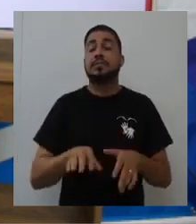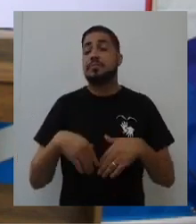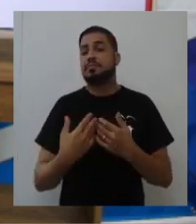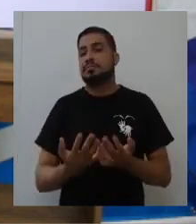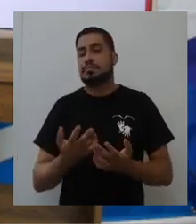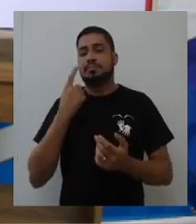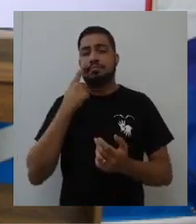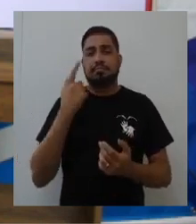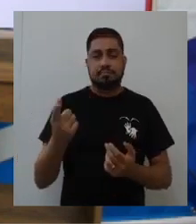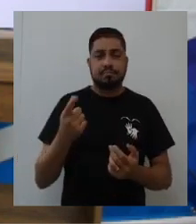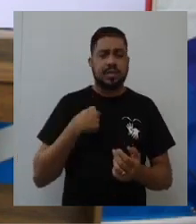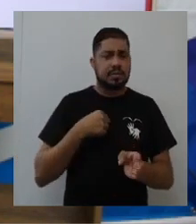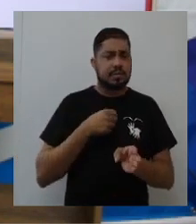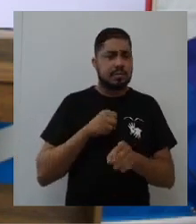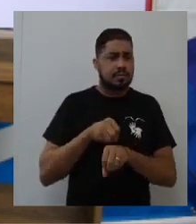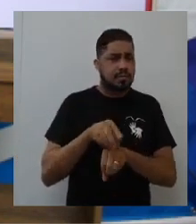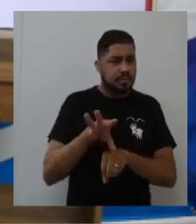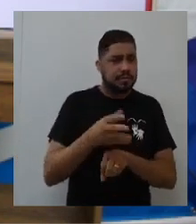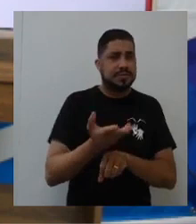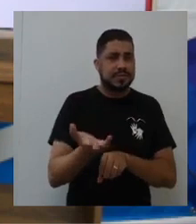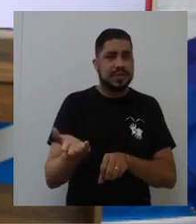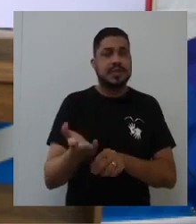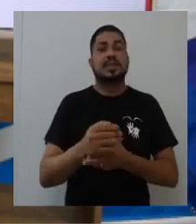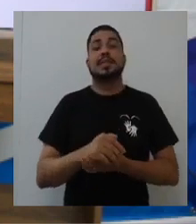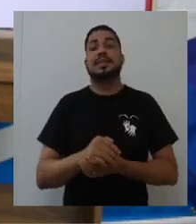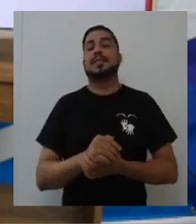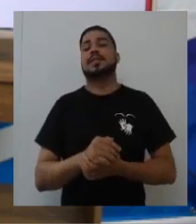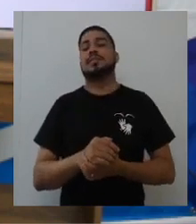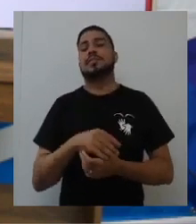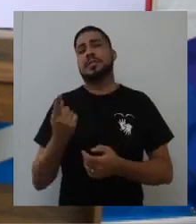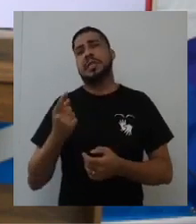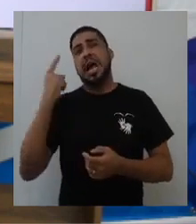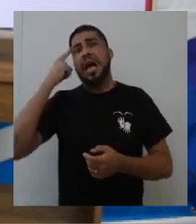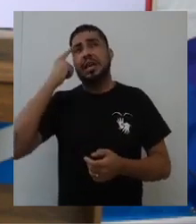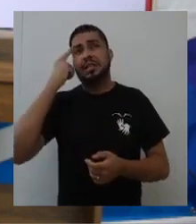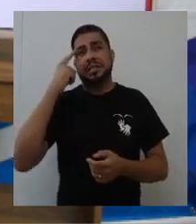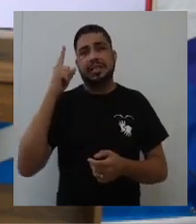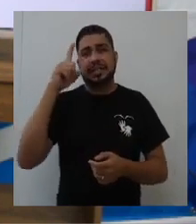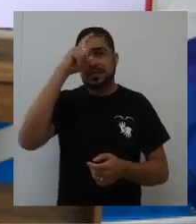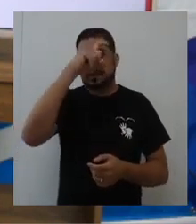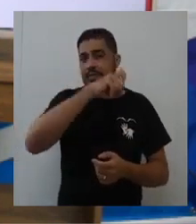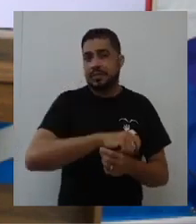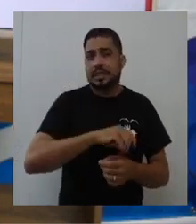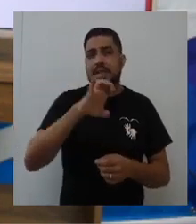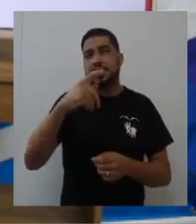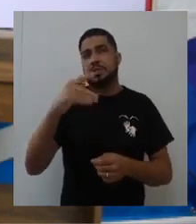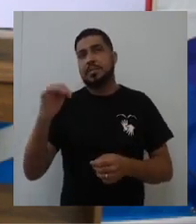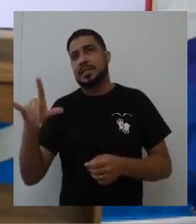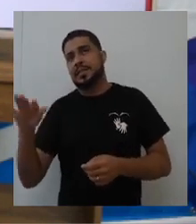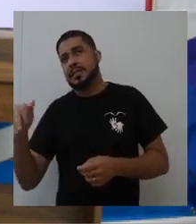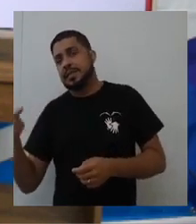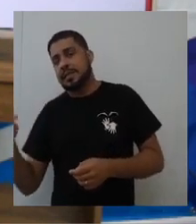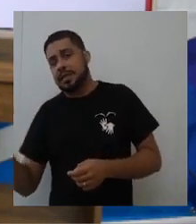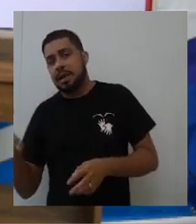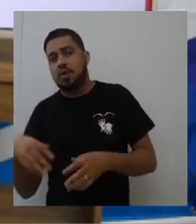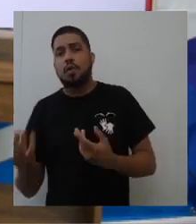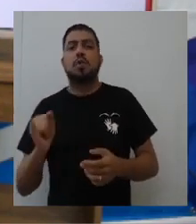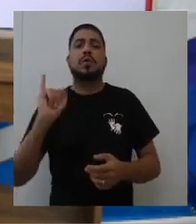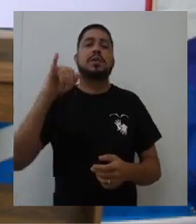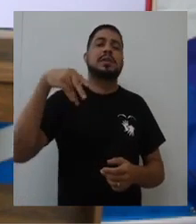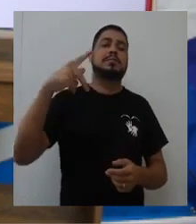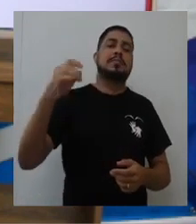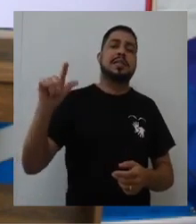Então, olha só, eu trouxe uma dica para vocês, tá? Toda vez que você achar difícil trabalhar a palavra explícita ou implícita, pensa o